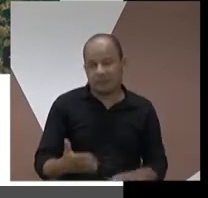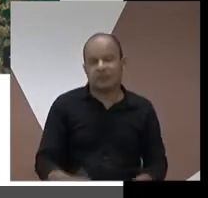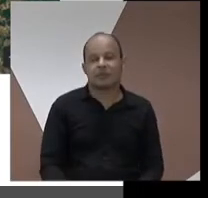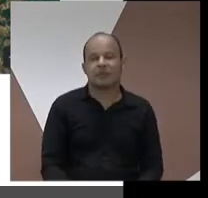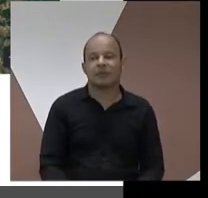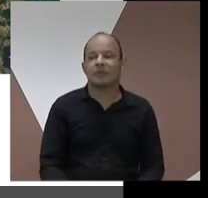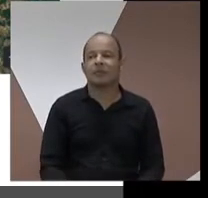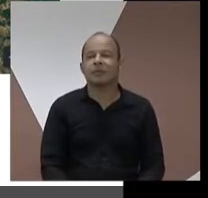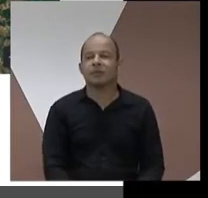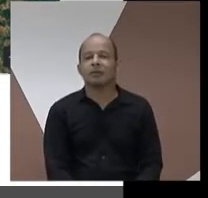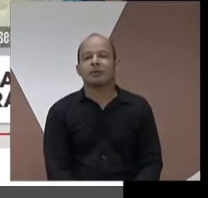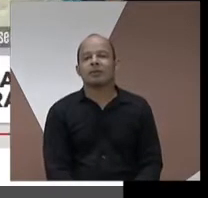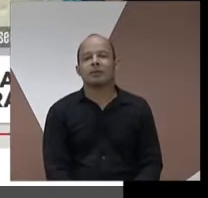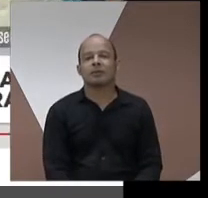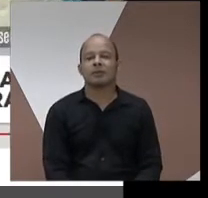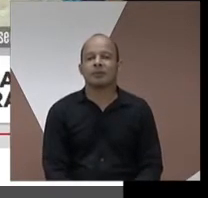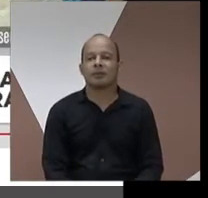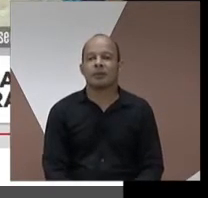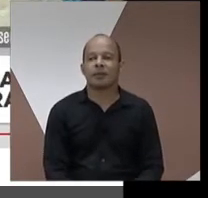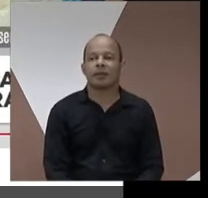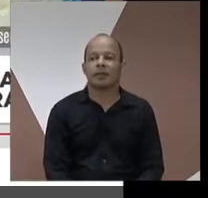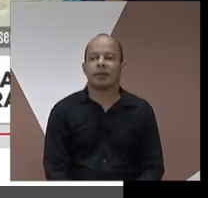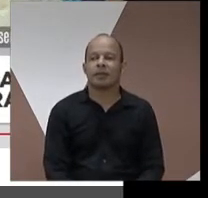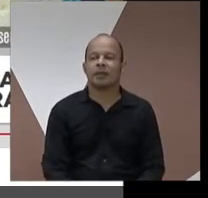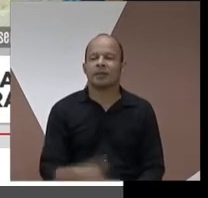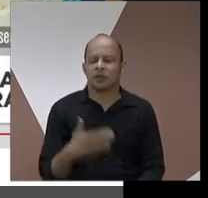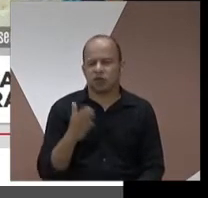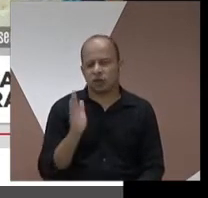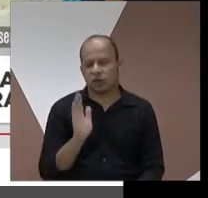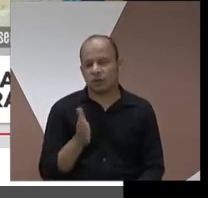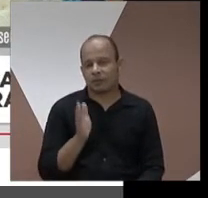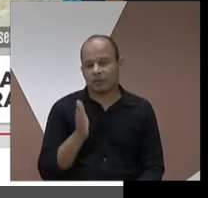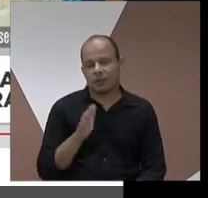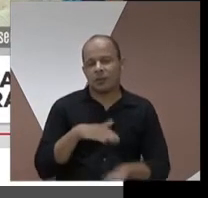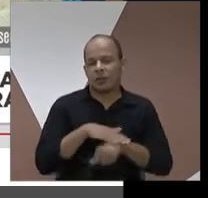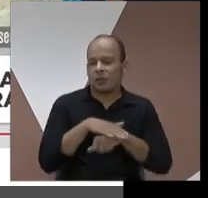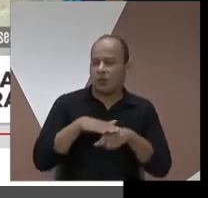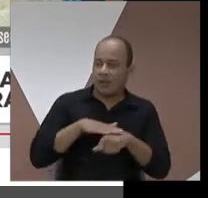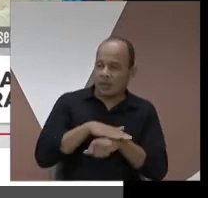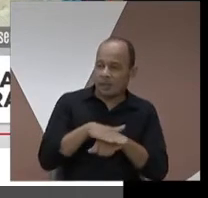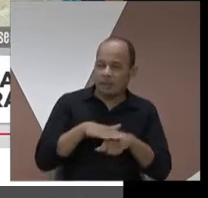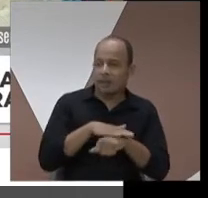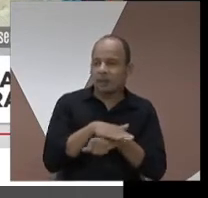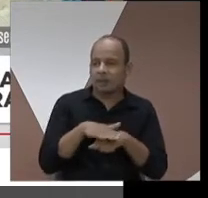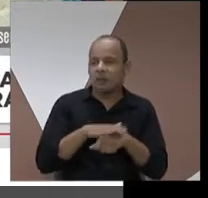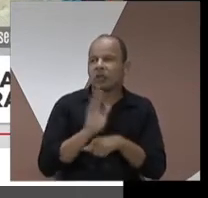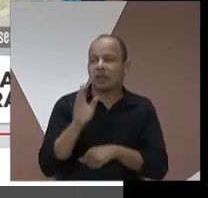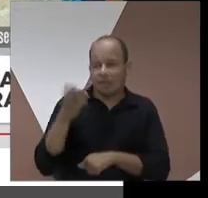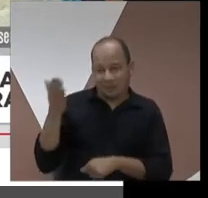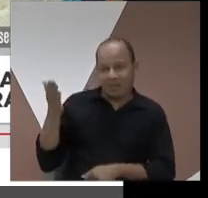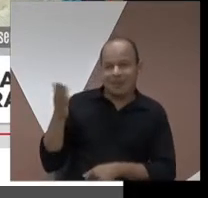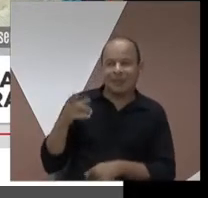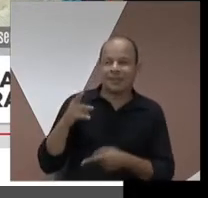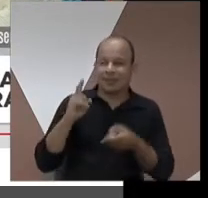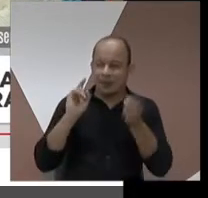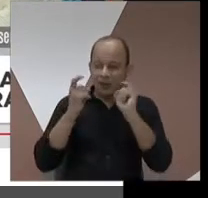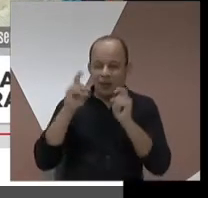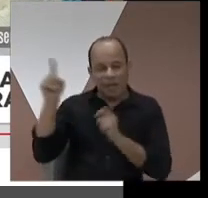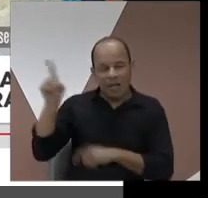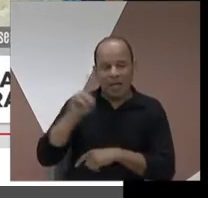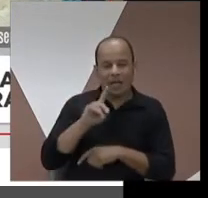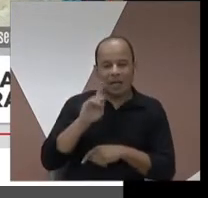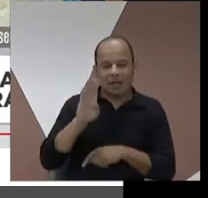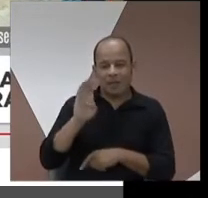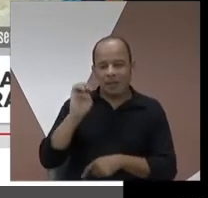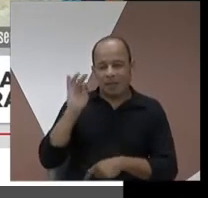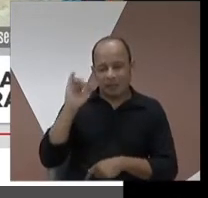23, a conversa já no dia 5 de novembro com a prefeitura de Betim, né, novamente. Já tivemos reuniões